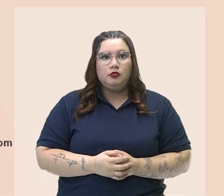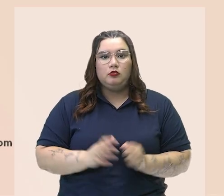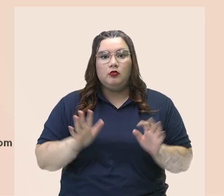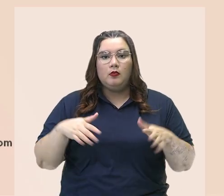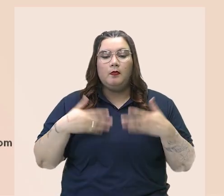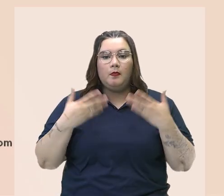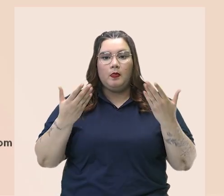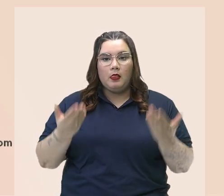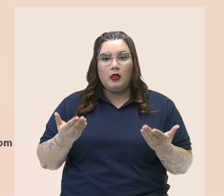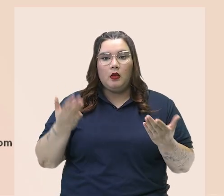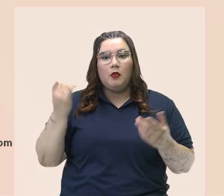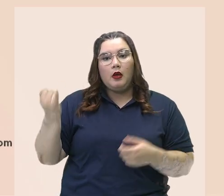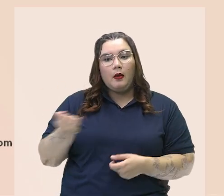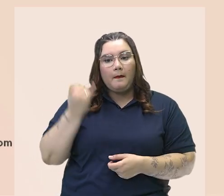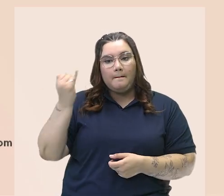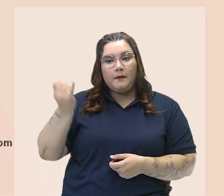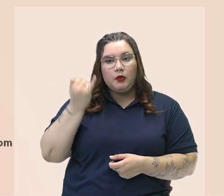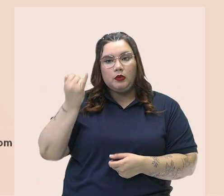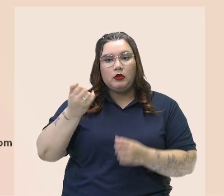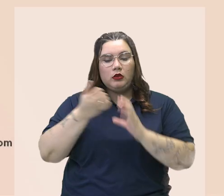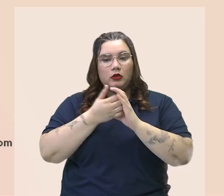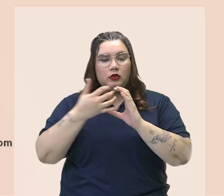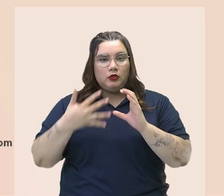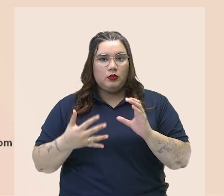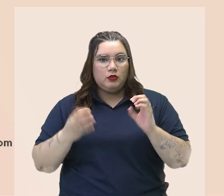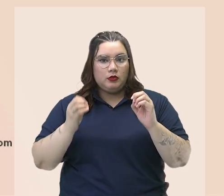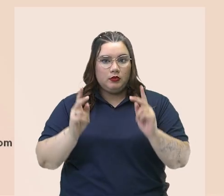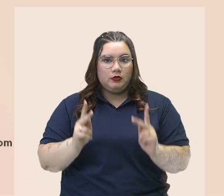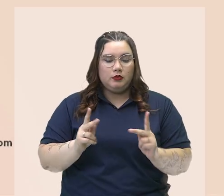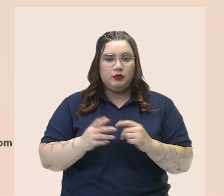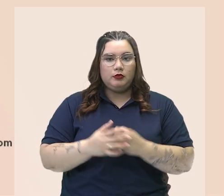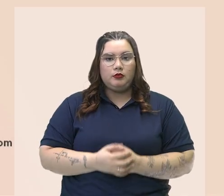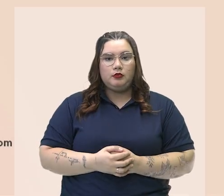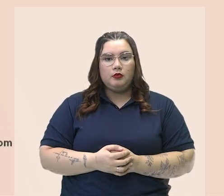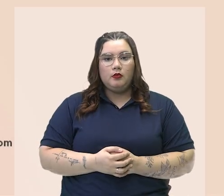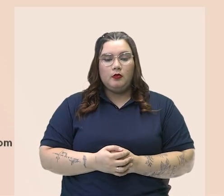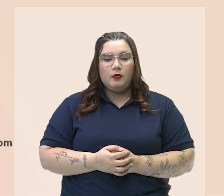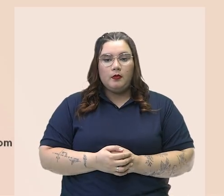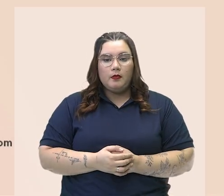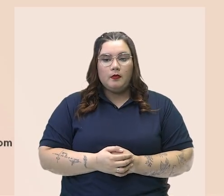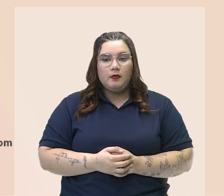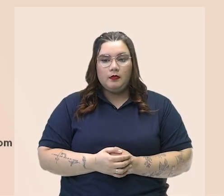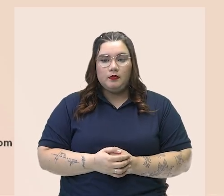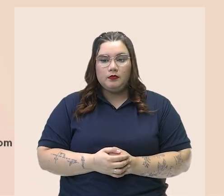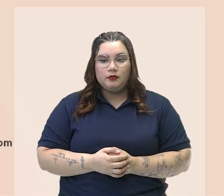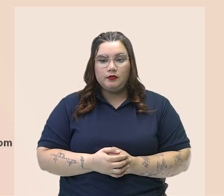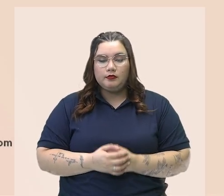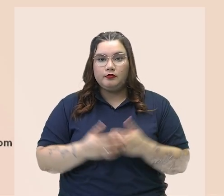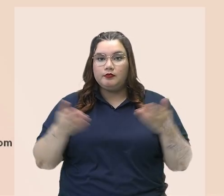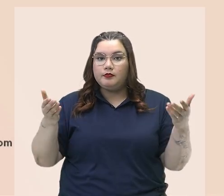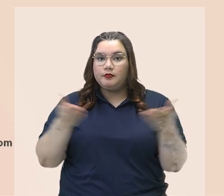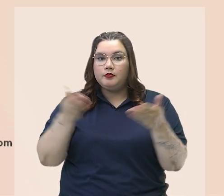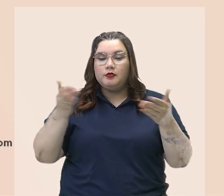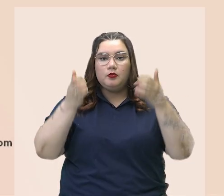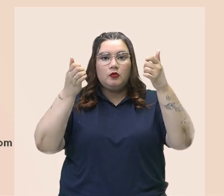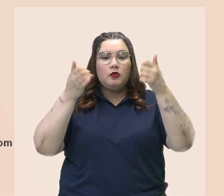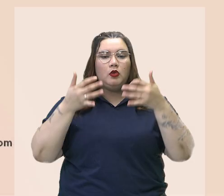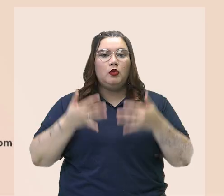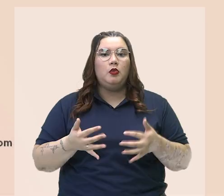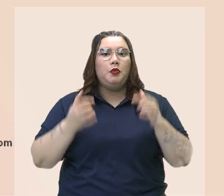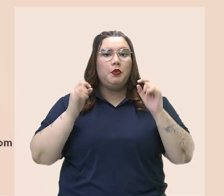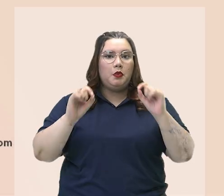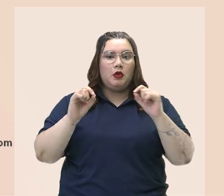Então, muito importante esses elementos aí, pessoal. E aí, a gente vai falar agora de uma coisa